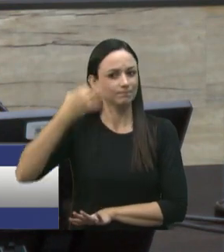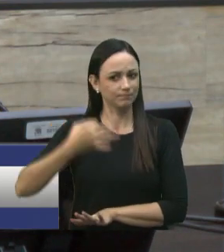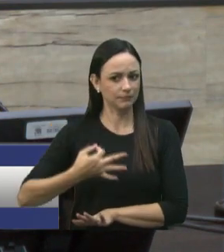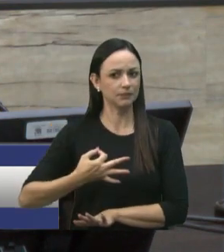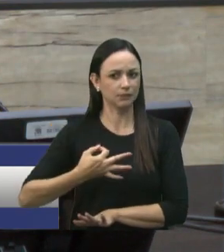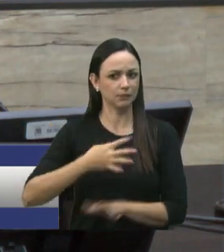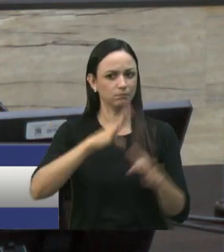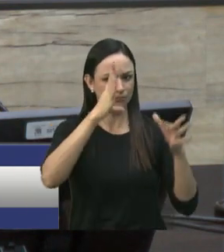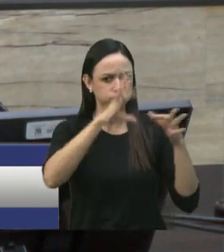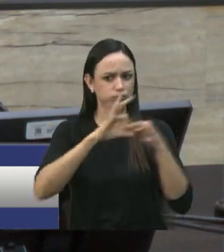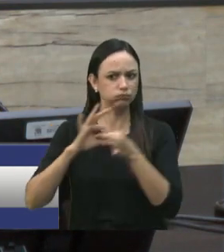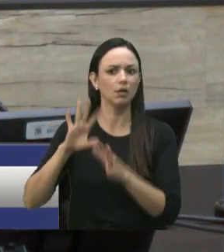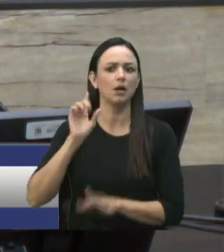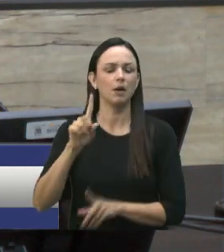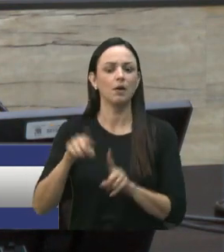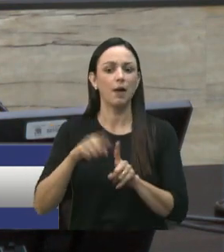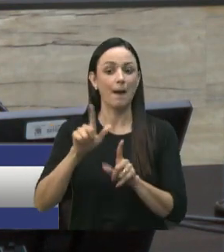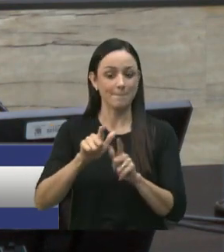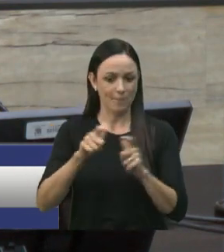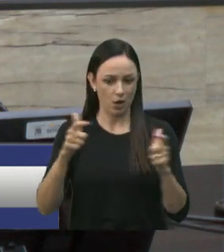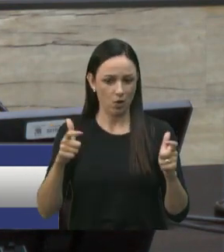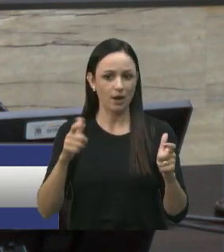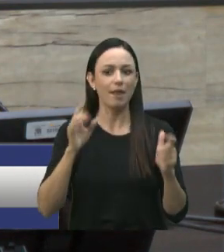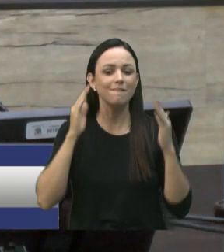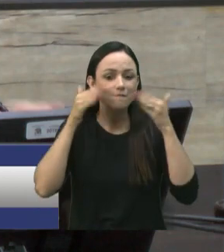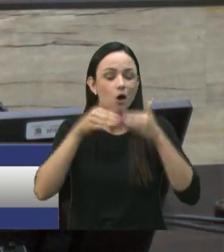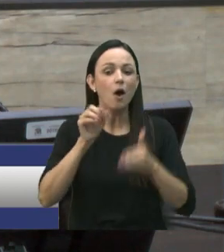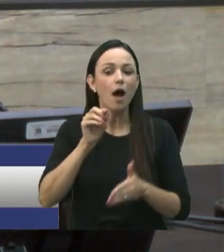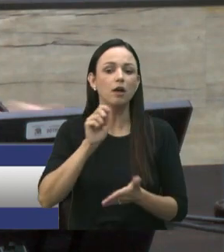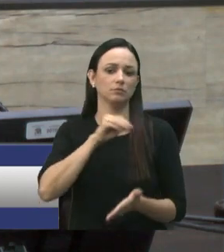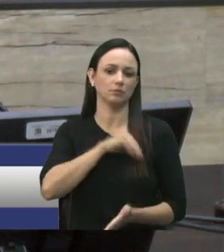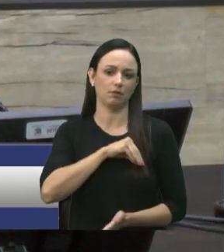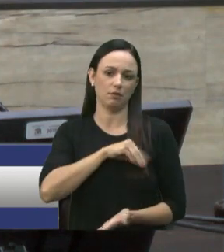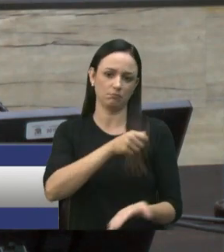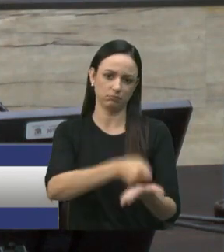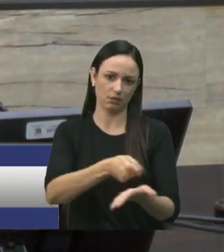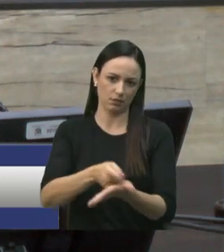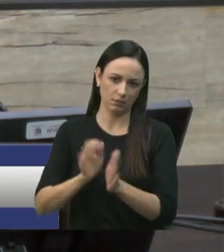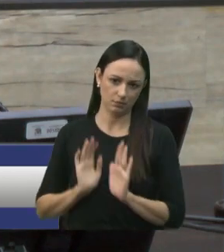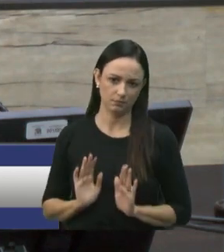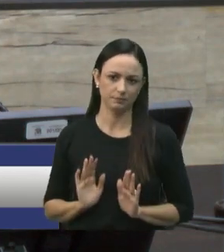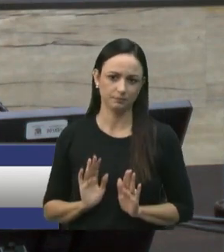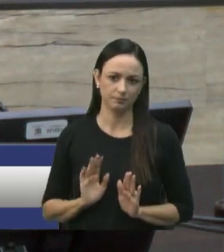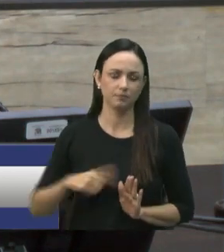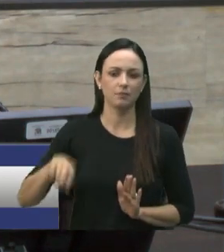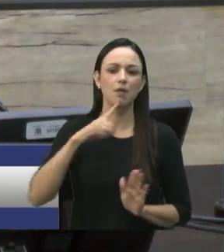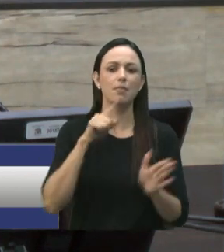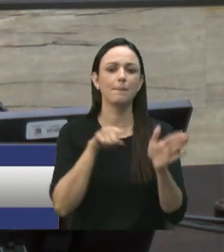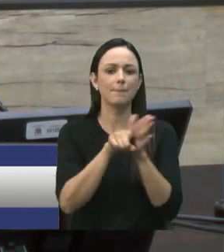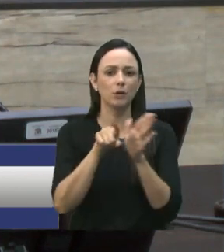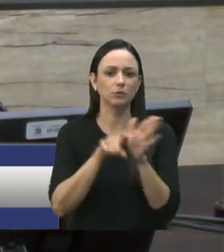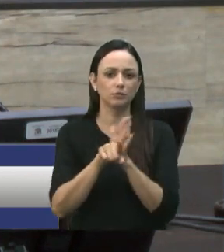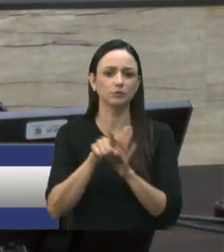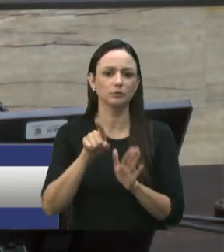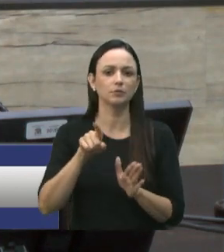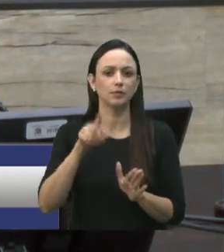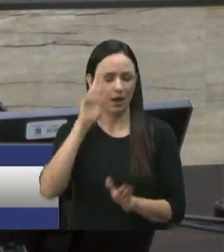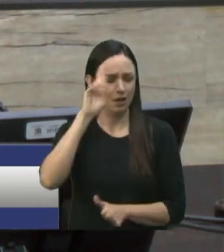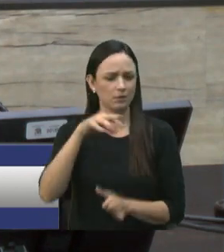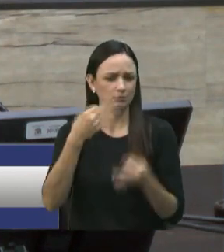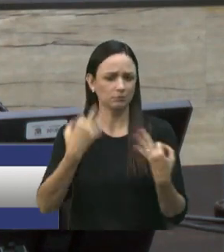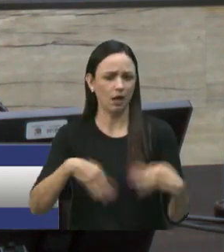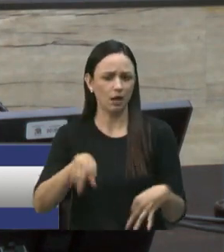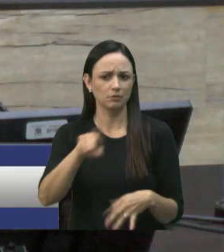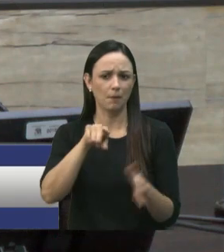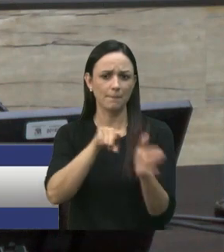grande maioria está focada no pagamento, realmente, né? Em relação ao que vocês estão perguntando, tem razão aí. Então, quer dizer, a